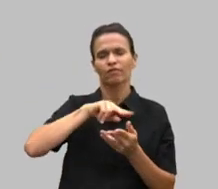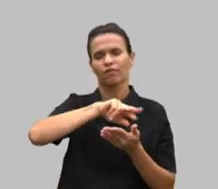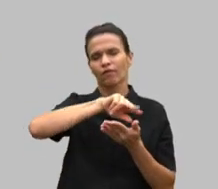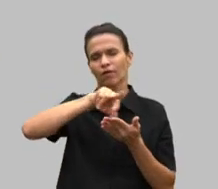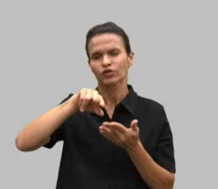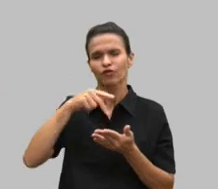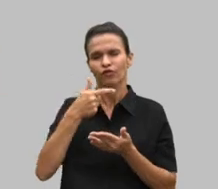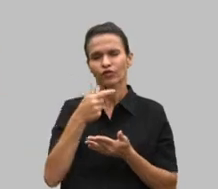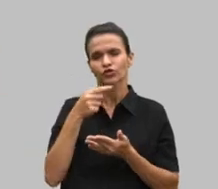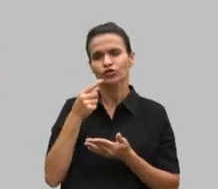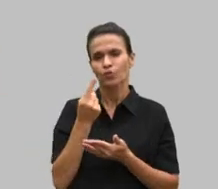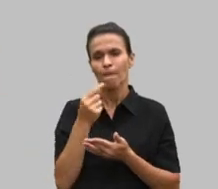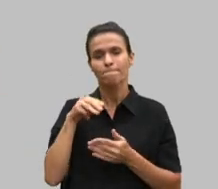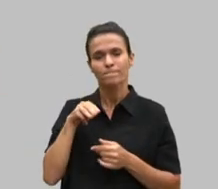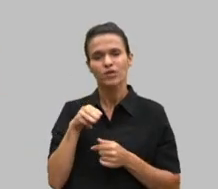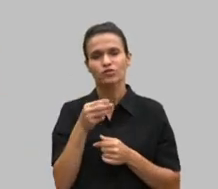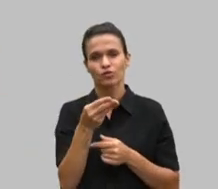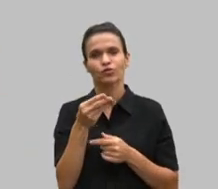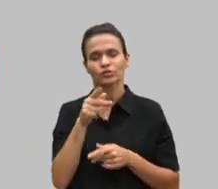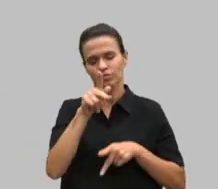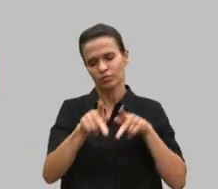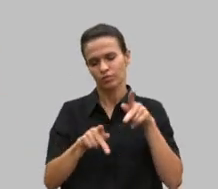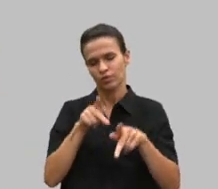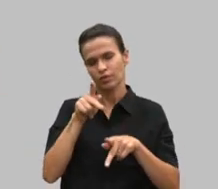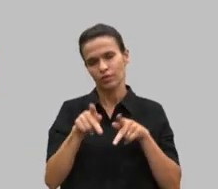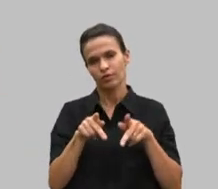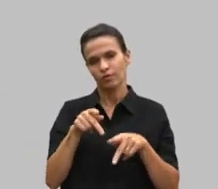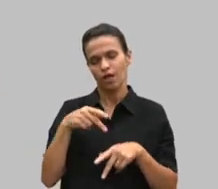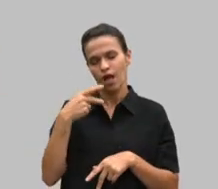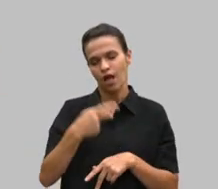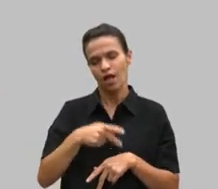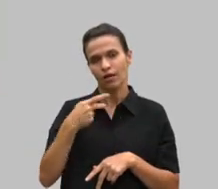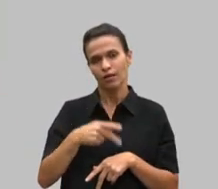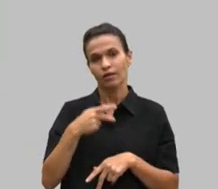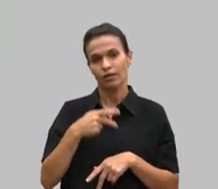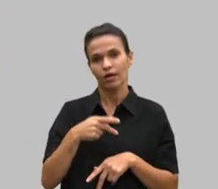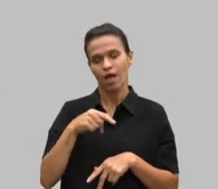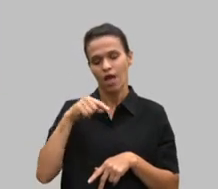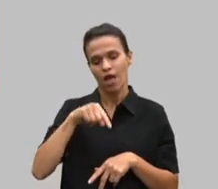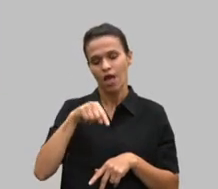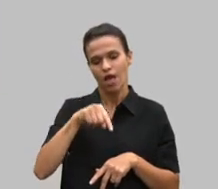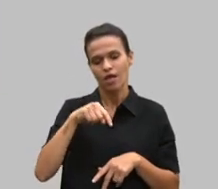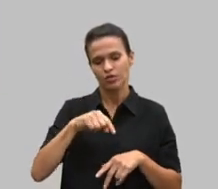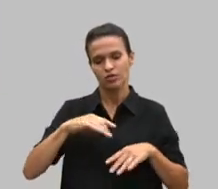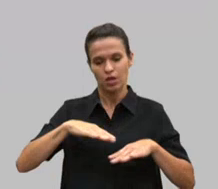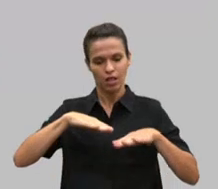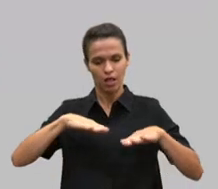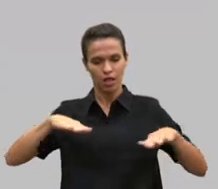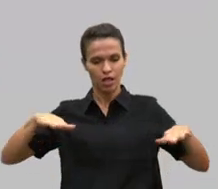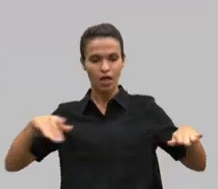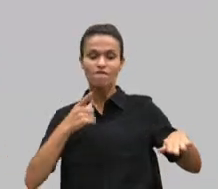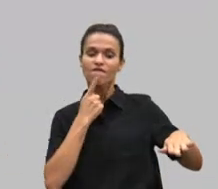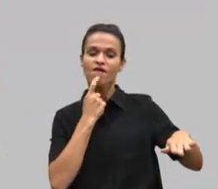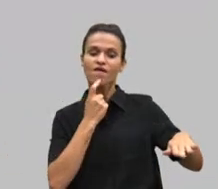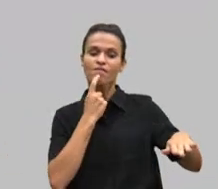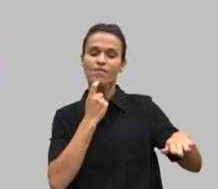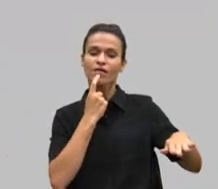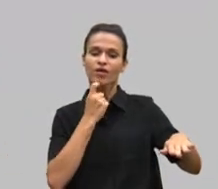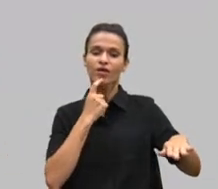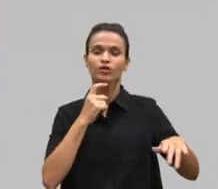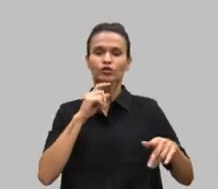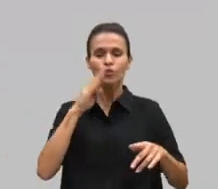de mineiros e mineiras aqui é nesse Plenário é nesse chão vermelho nesse tapete vermelho que os principais